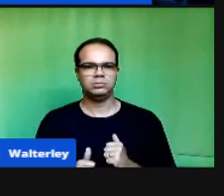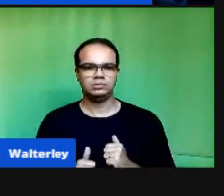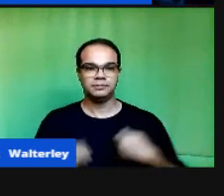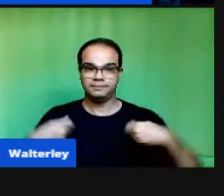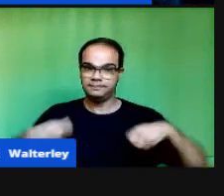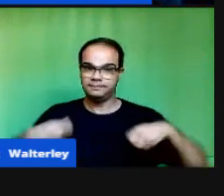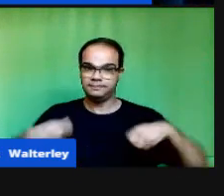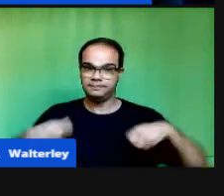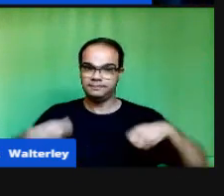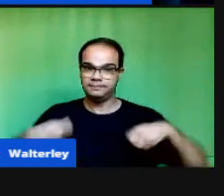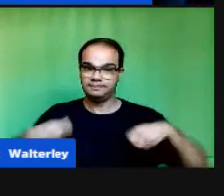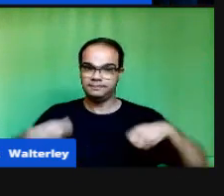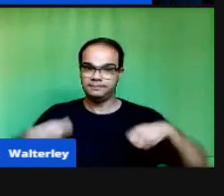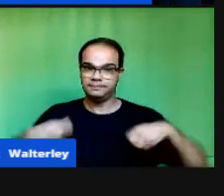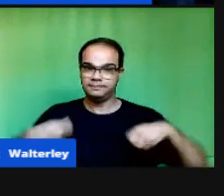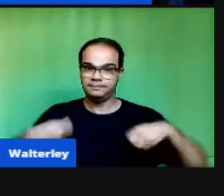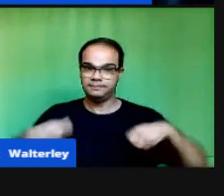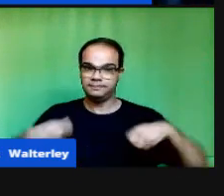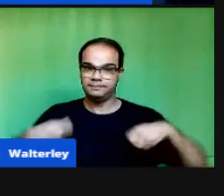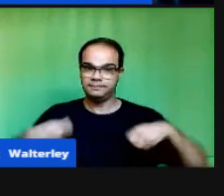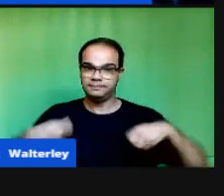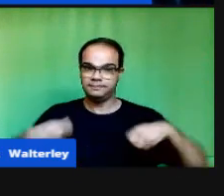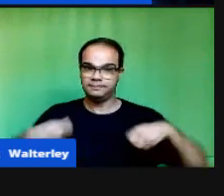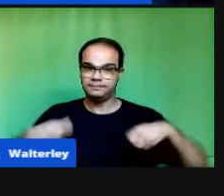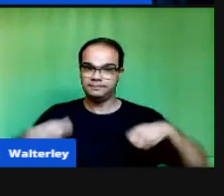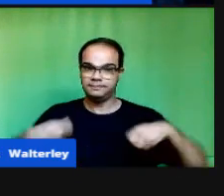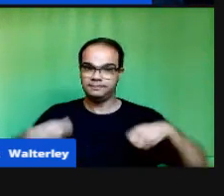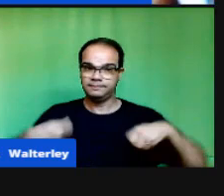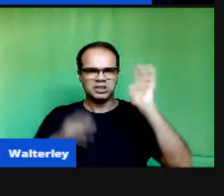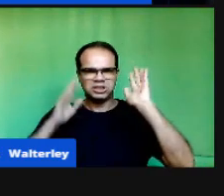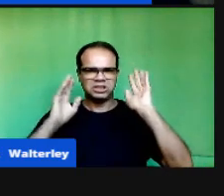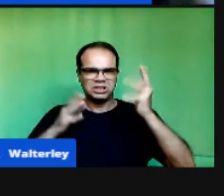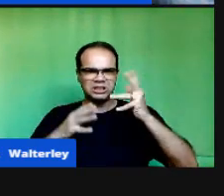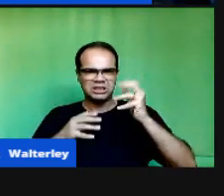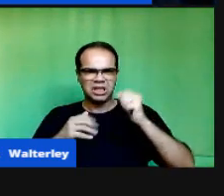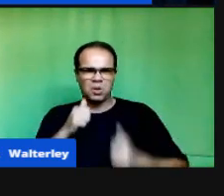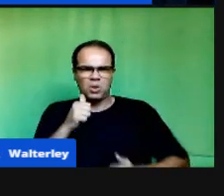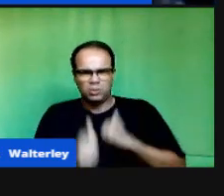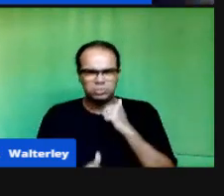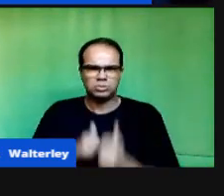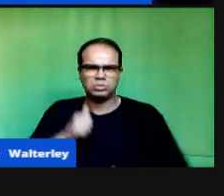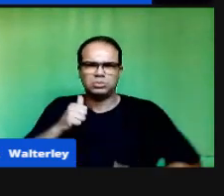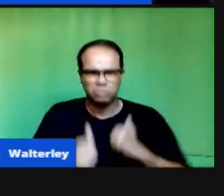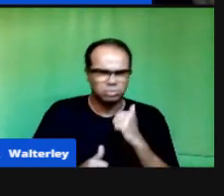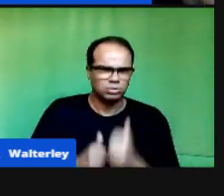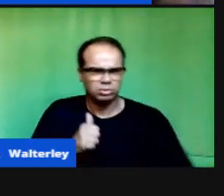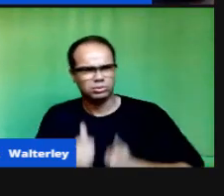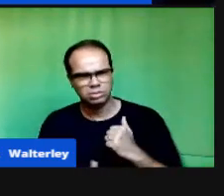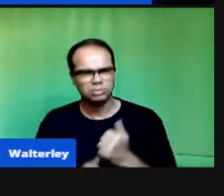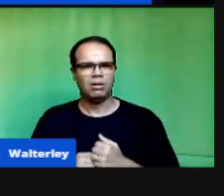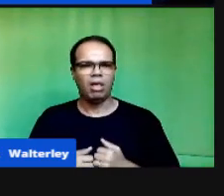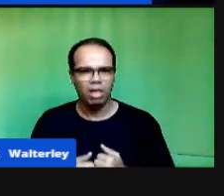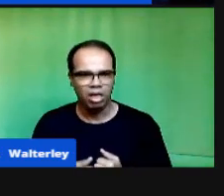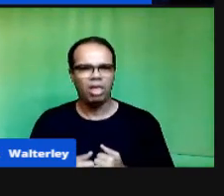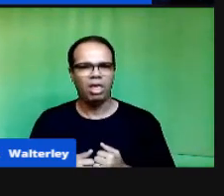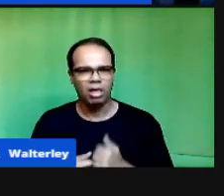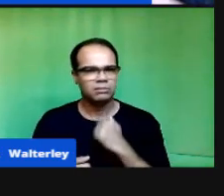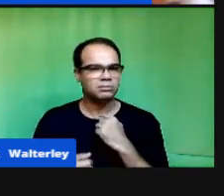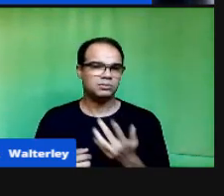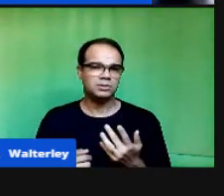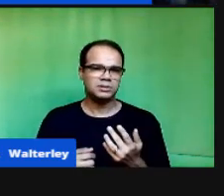O Cortella diz o seguinte: eu não consigo estimular ninguém, eu consigo motivar, porque o estímulo tem que vir de dentro